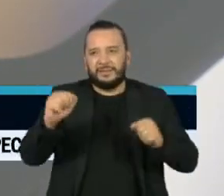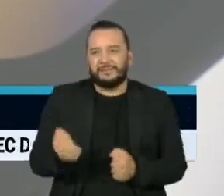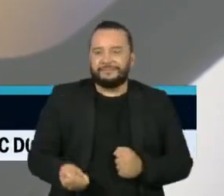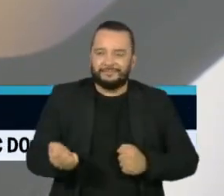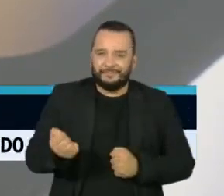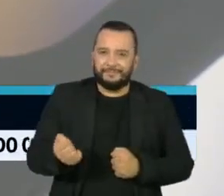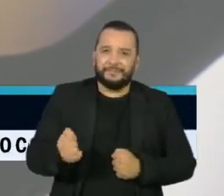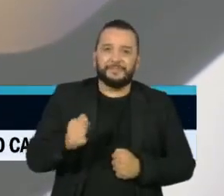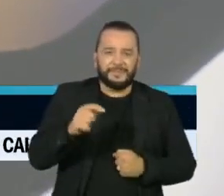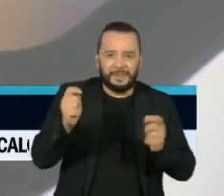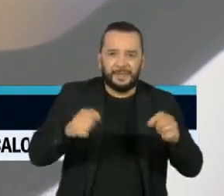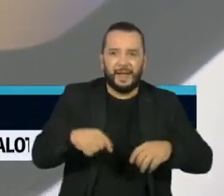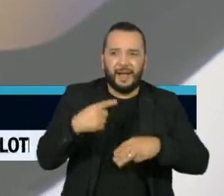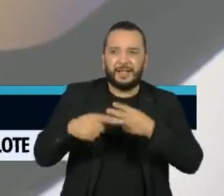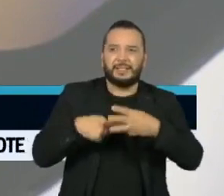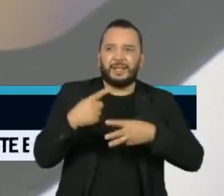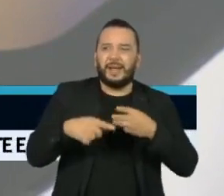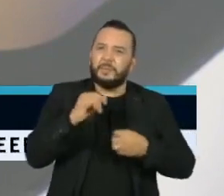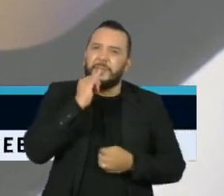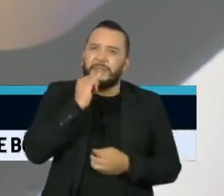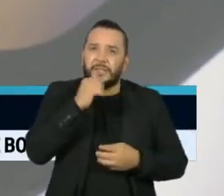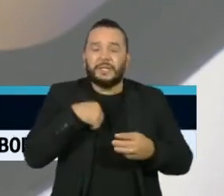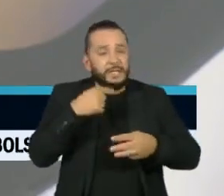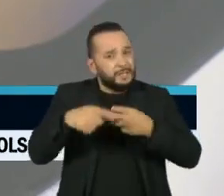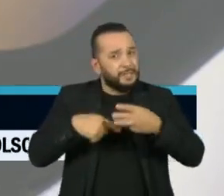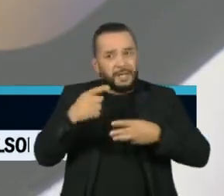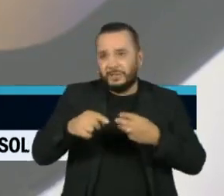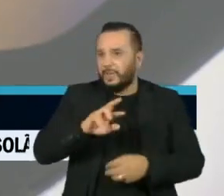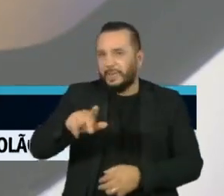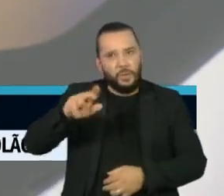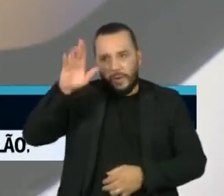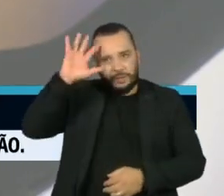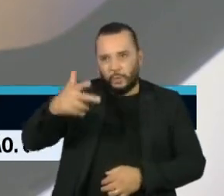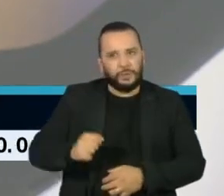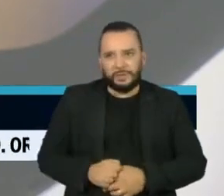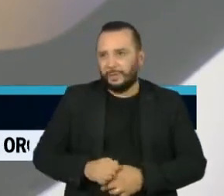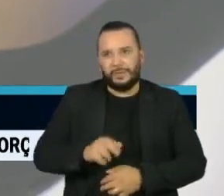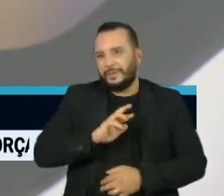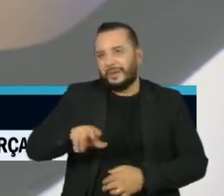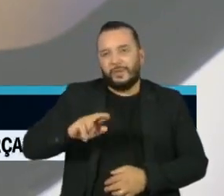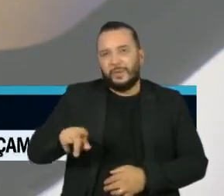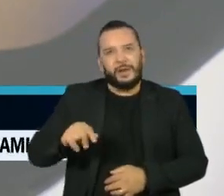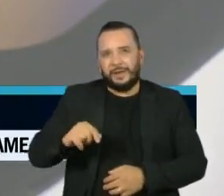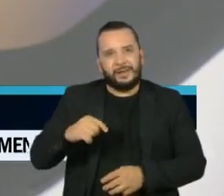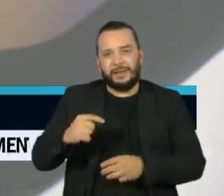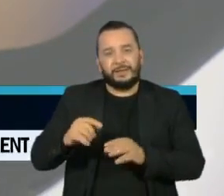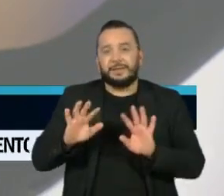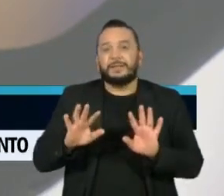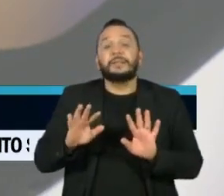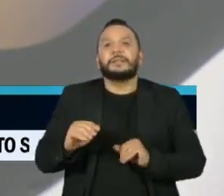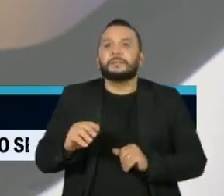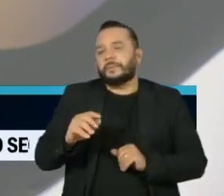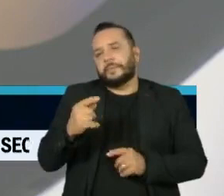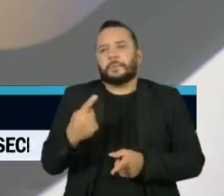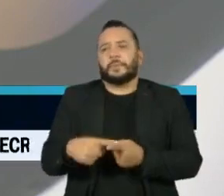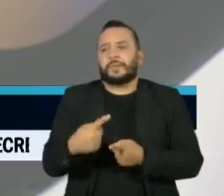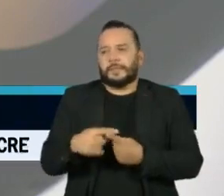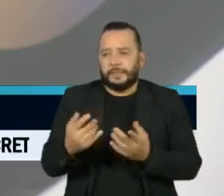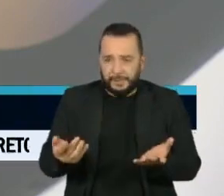Você consegue reciclar, mesmo a reciclagem não é a solução, como falou a moça, que falou, é redução de consumo. Por quê?